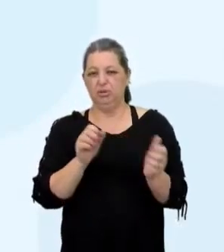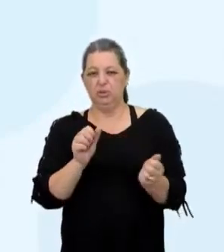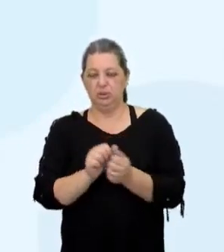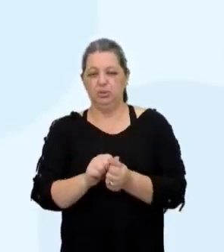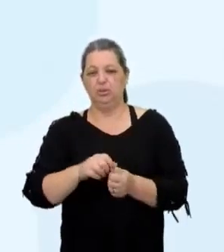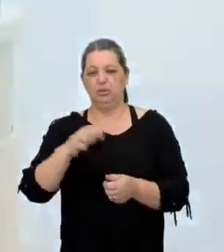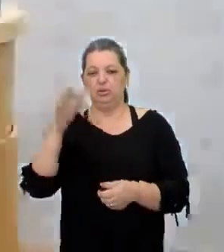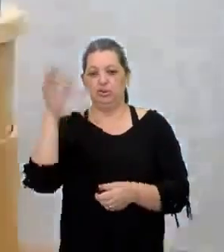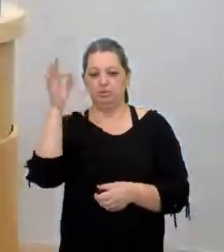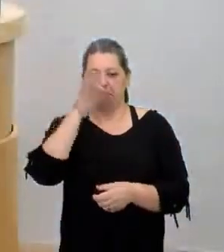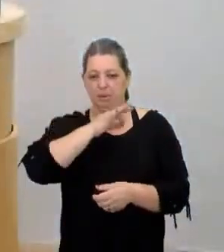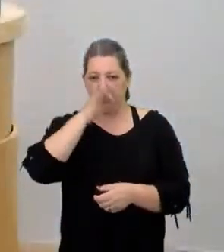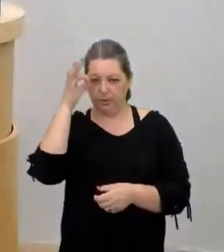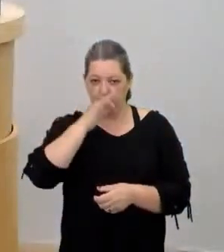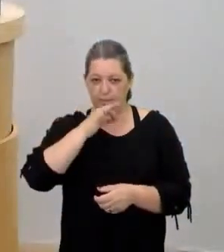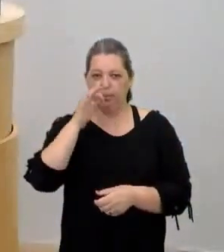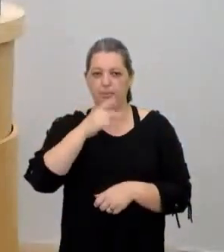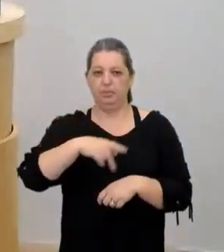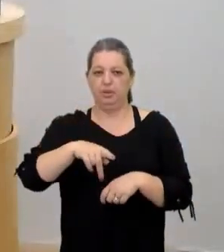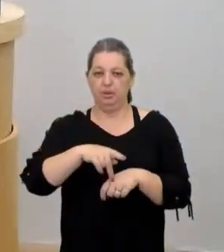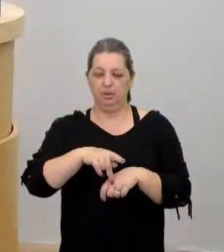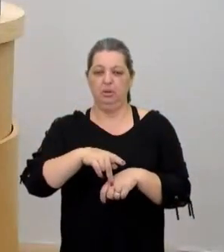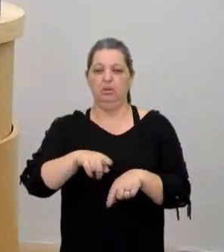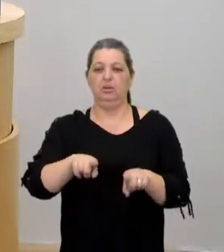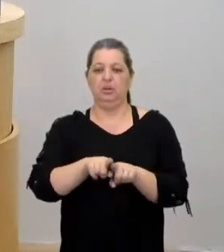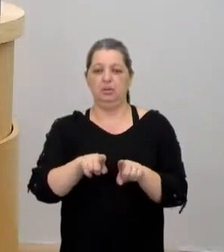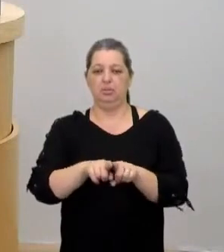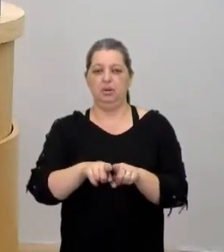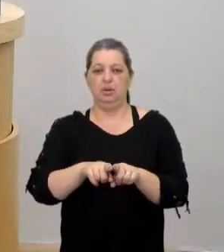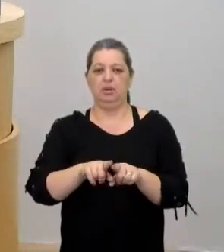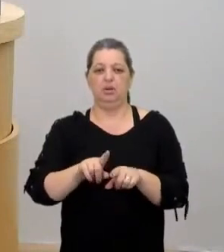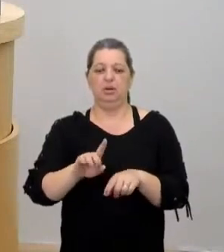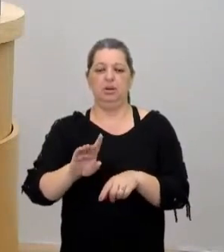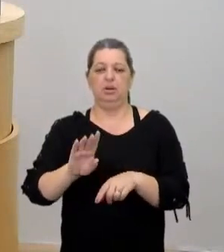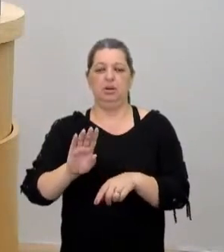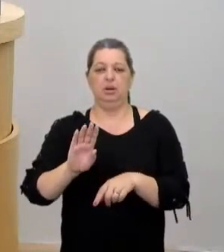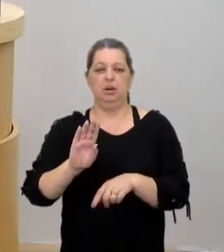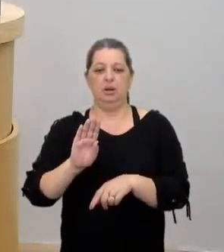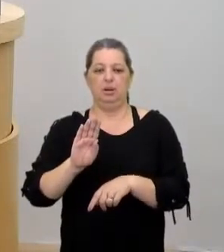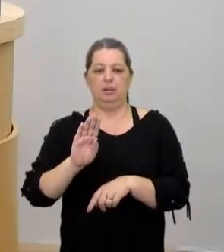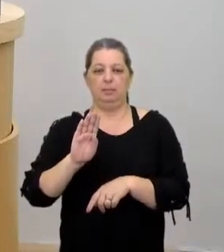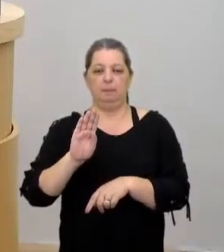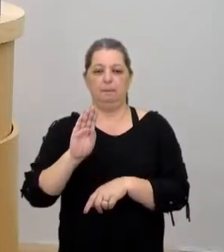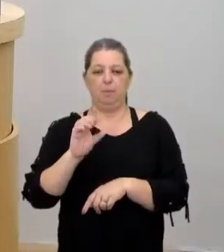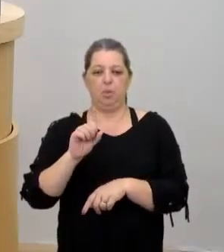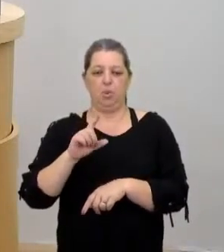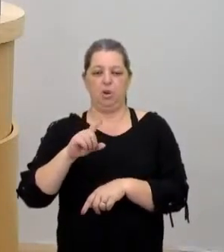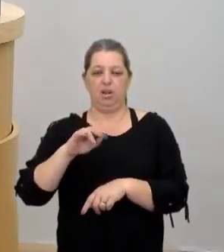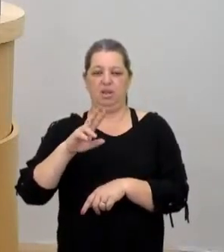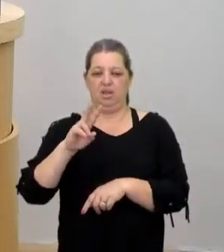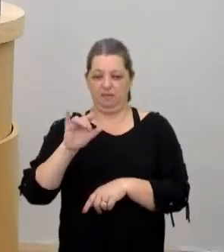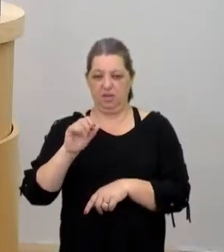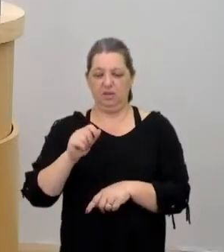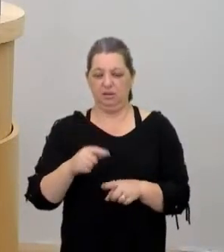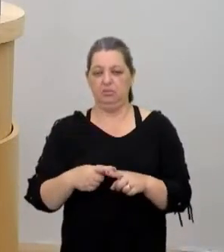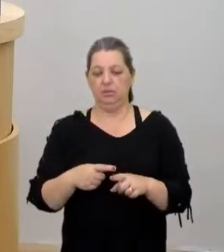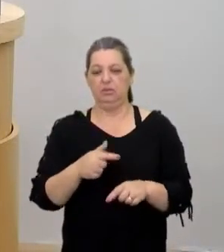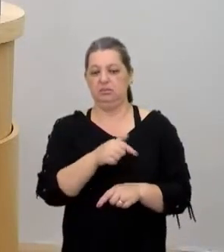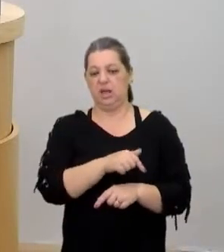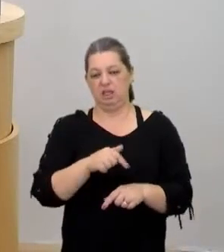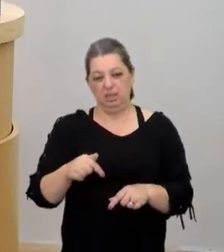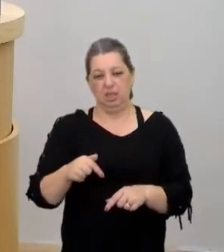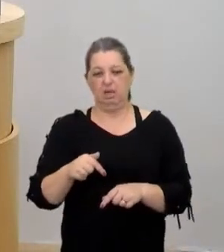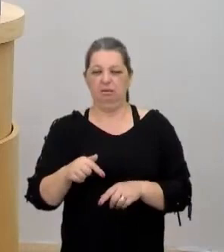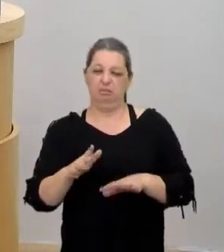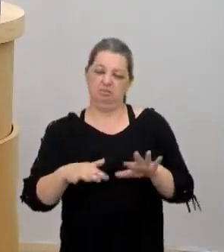que tem a parte rural com 79%. A Bolívia também ali, A ó, Bolívia, 73,80%. Né? Isso. Então nós temos aí alguns países, mas